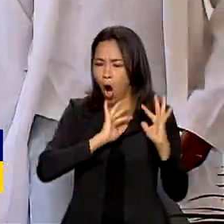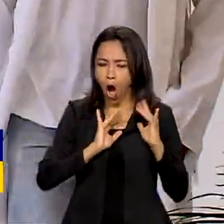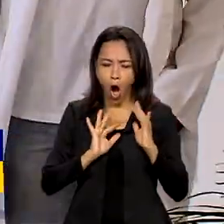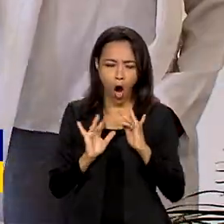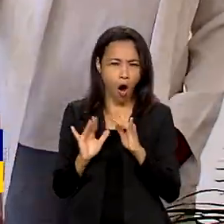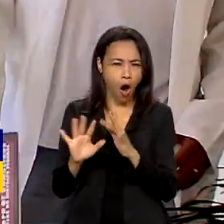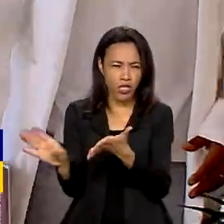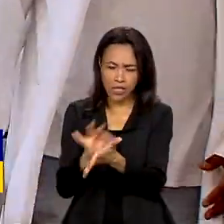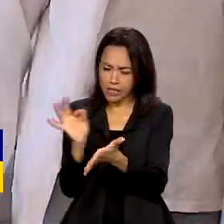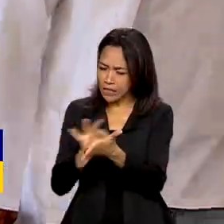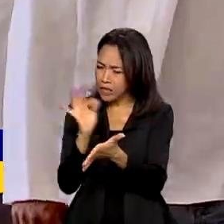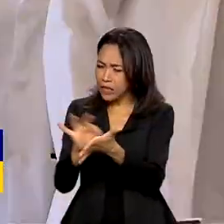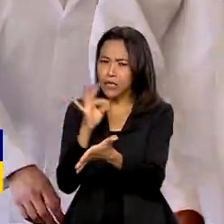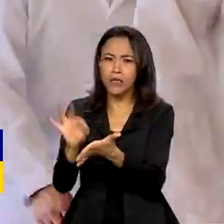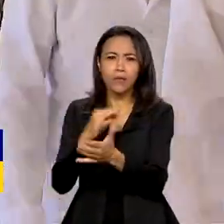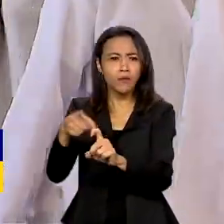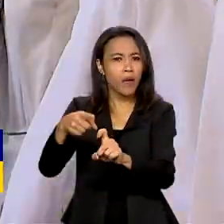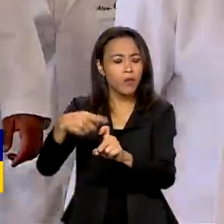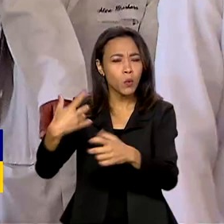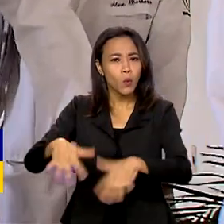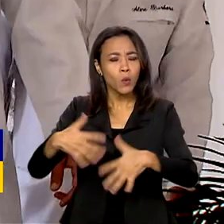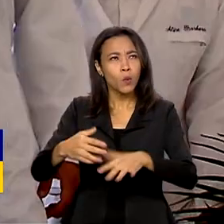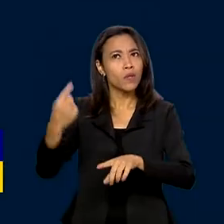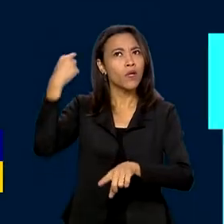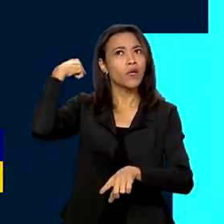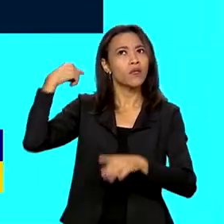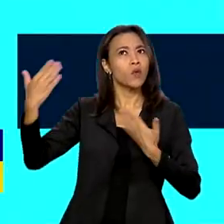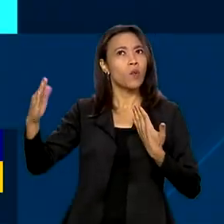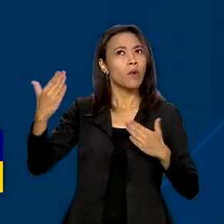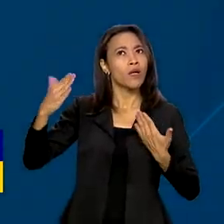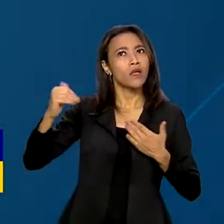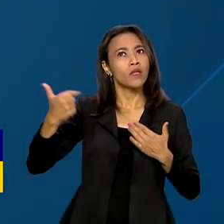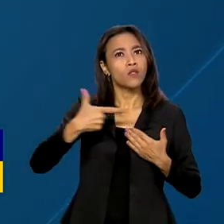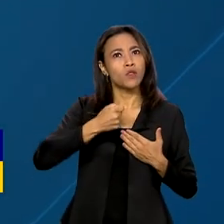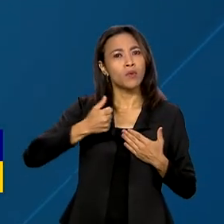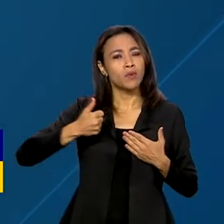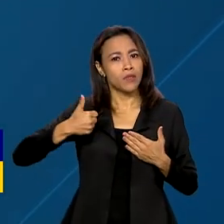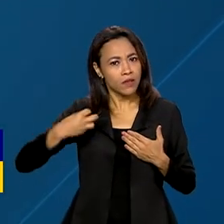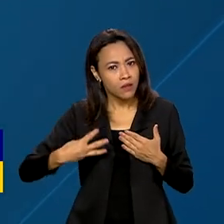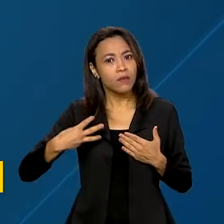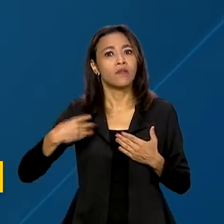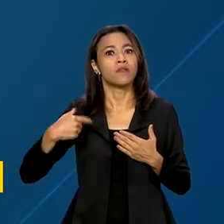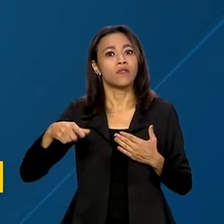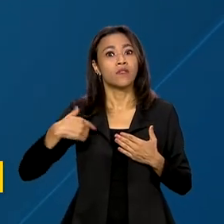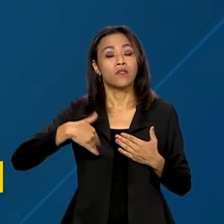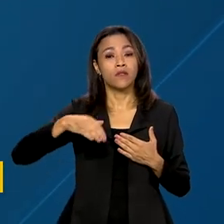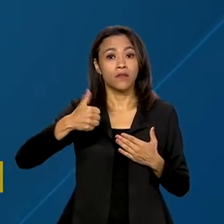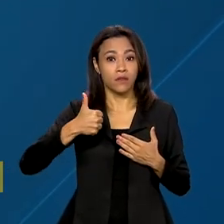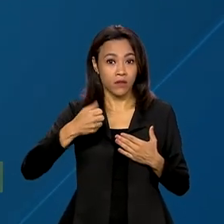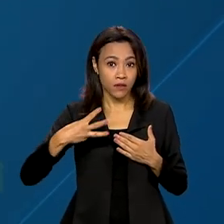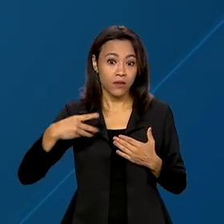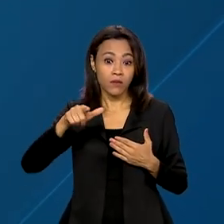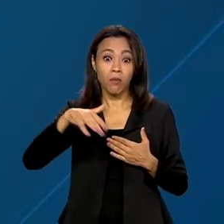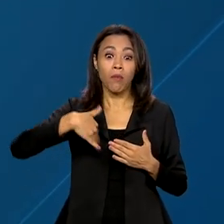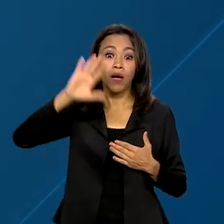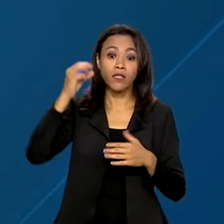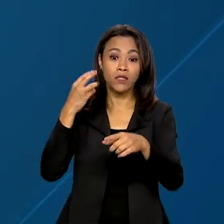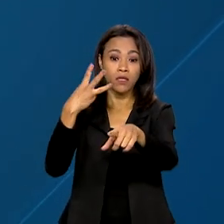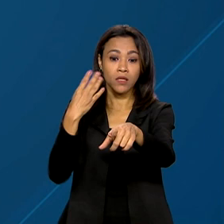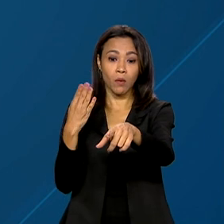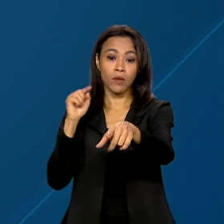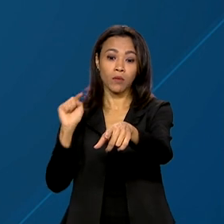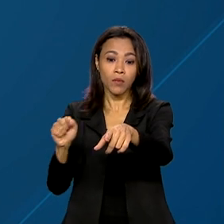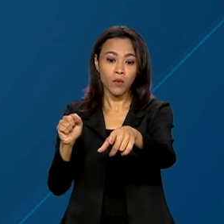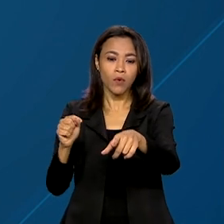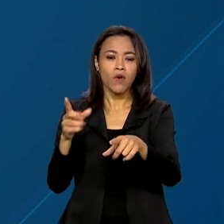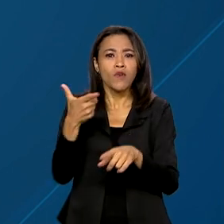de inscritos desde a criação em 2013. São mais de 34 mil candidatos. Desse total, quase 20